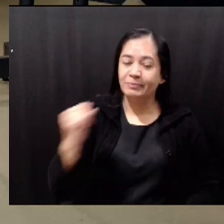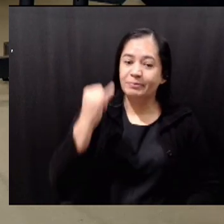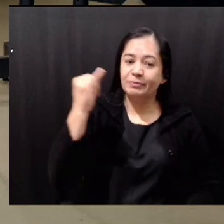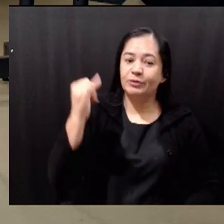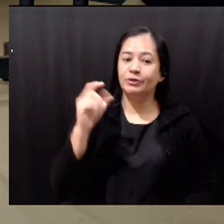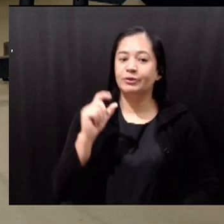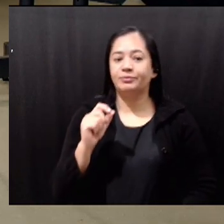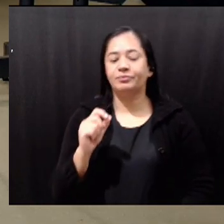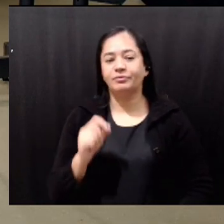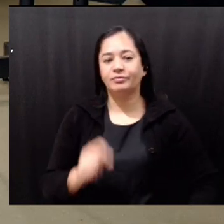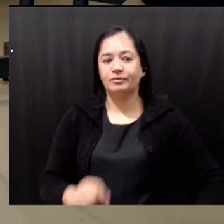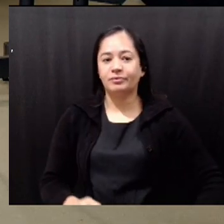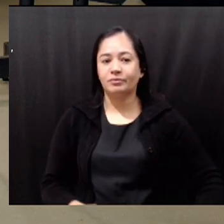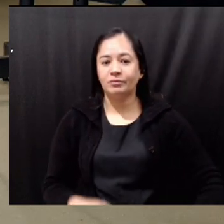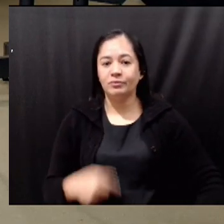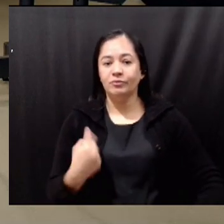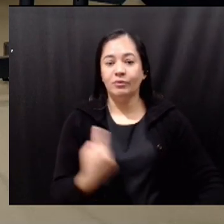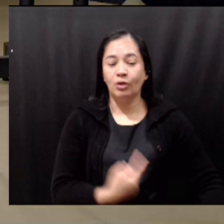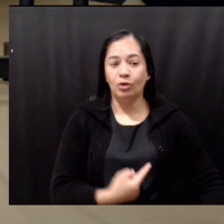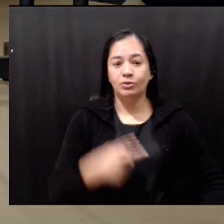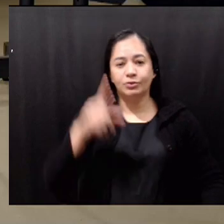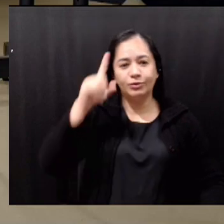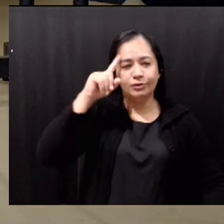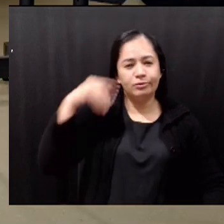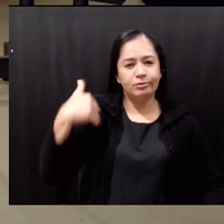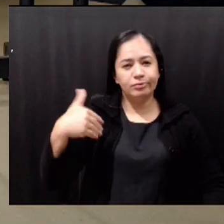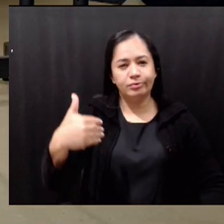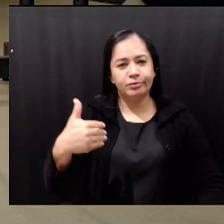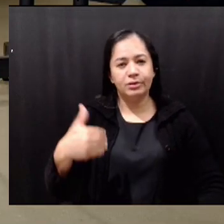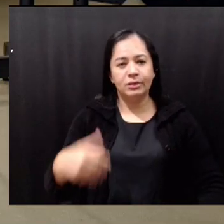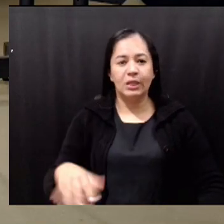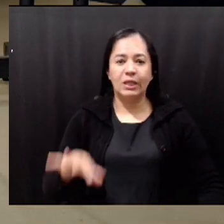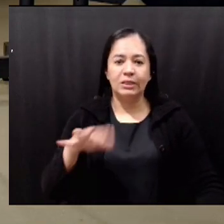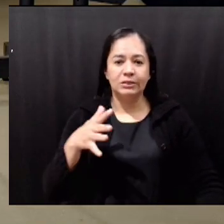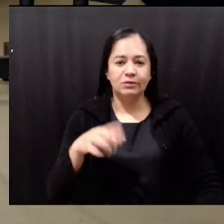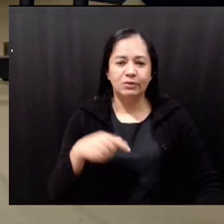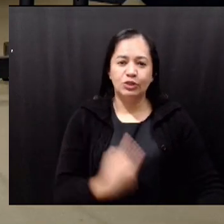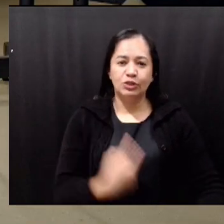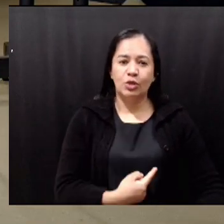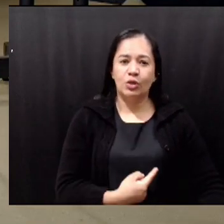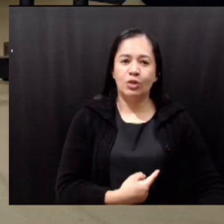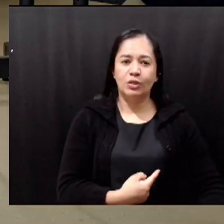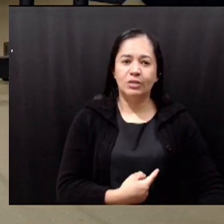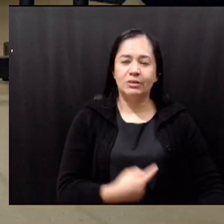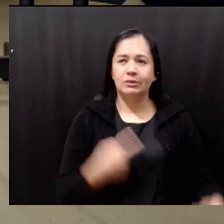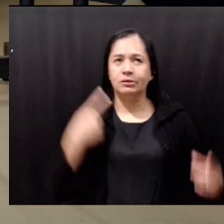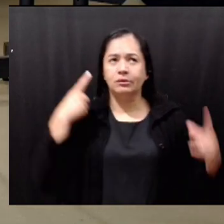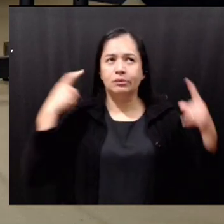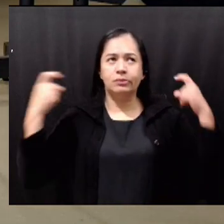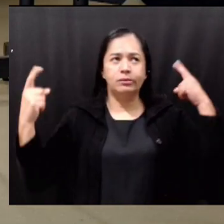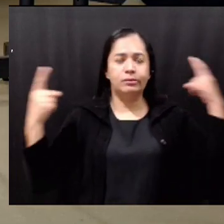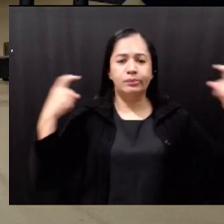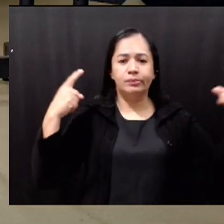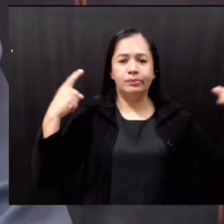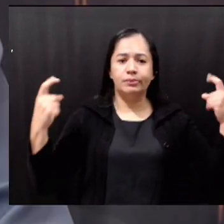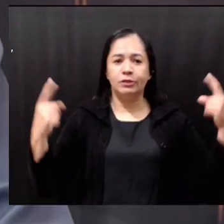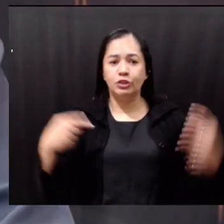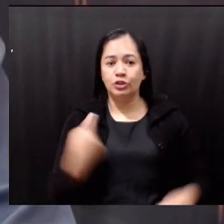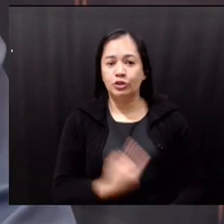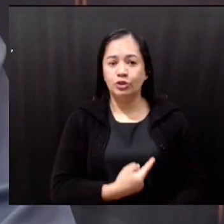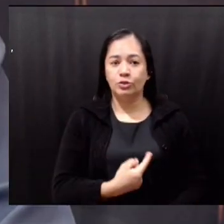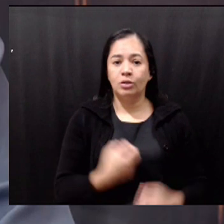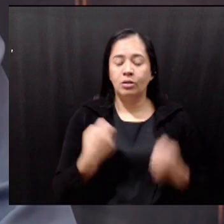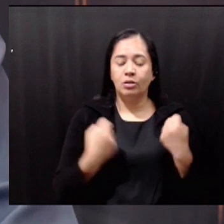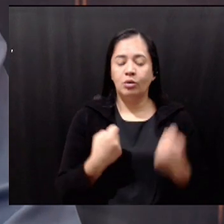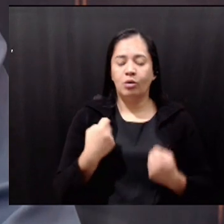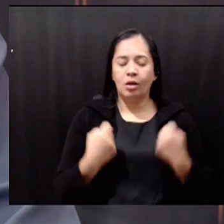nosso dia a dia corrido, muitas vezes a gente se cerca de barulhos, né? Às vezes Uhum. nem quando nós estamos no carro,